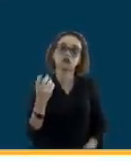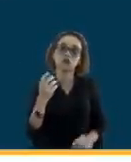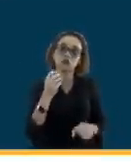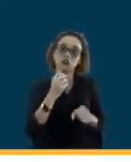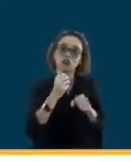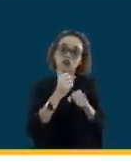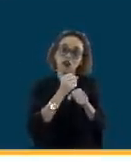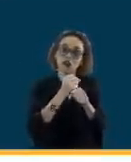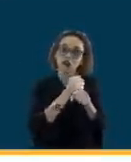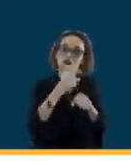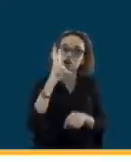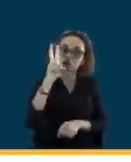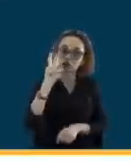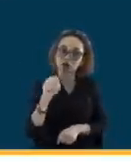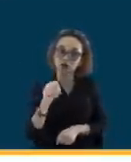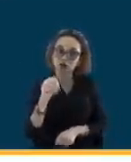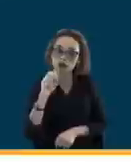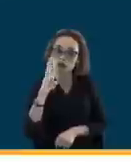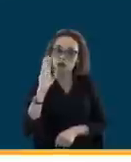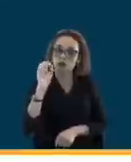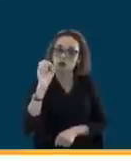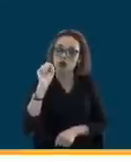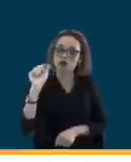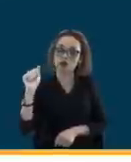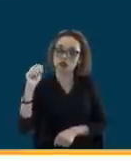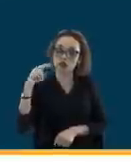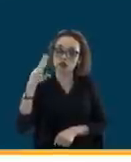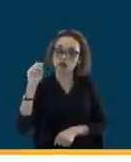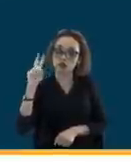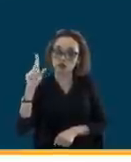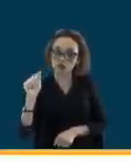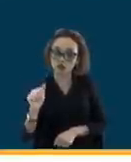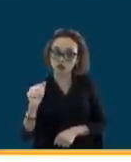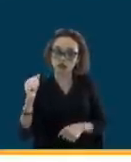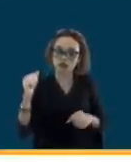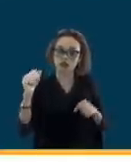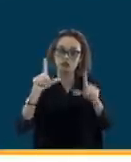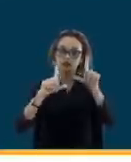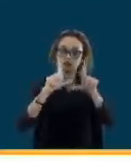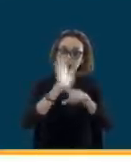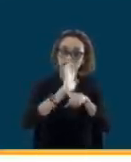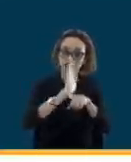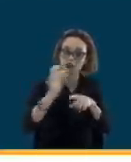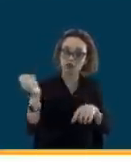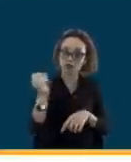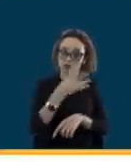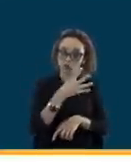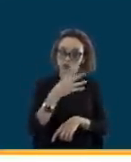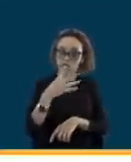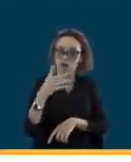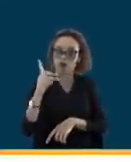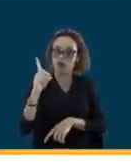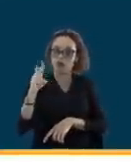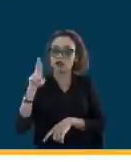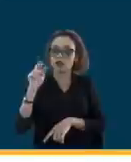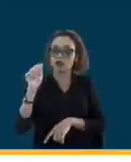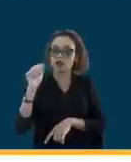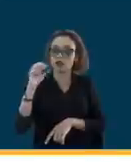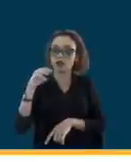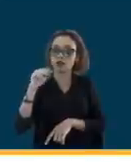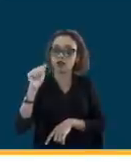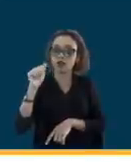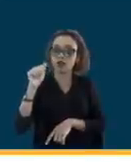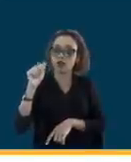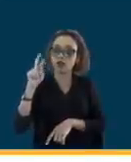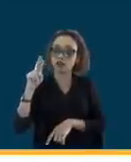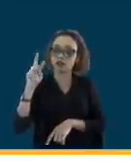50, bossa nova, cinema novo, a dramaturgia brasileira